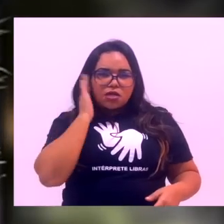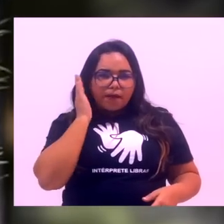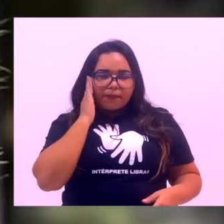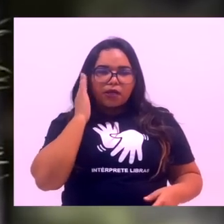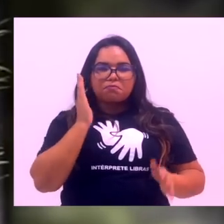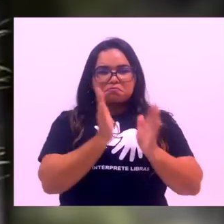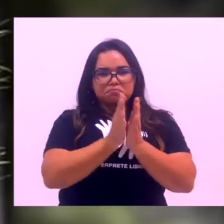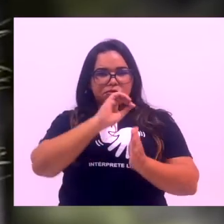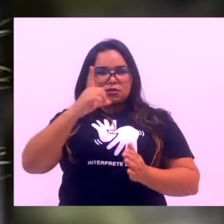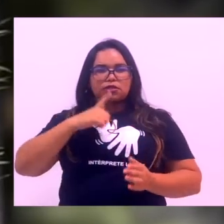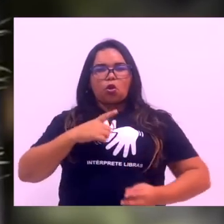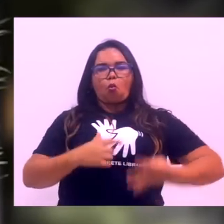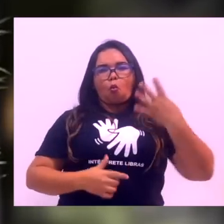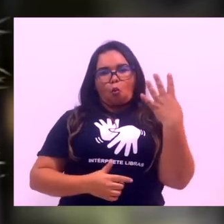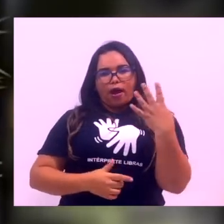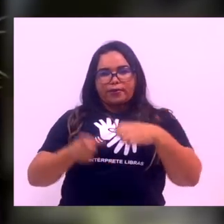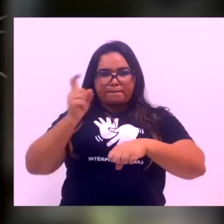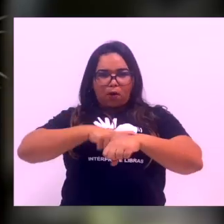parede.